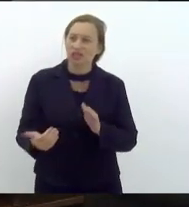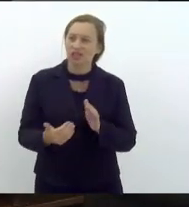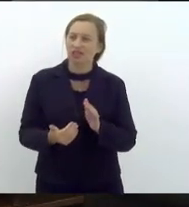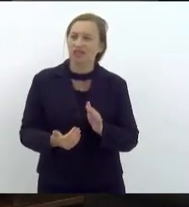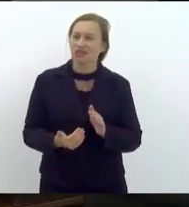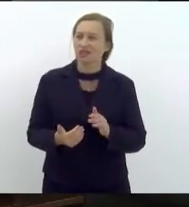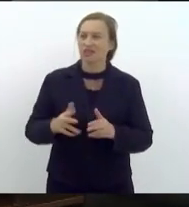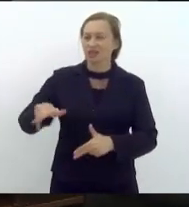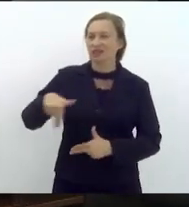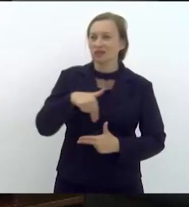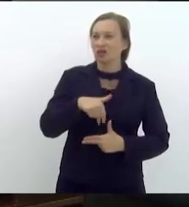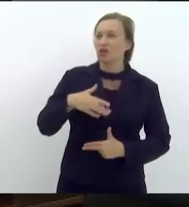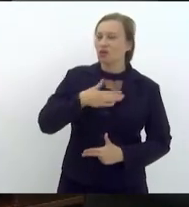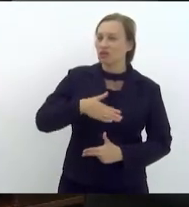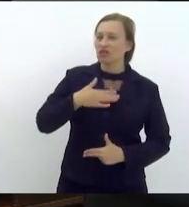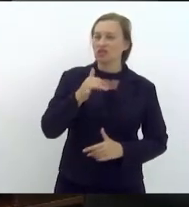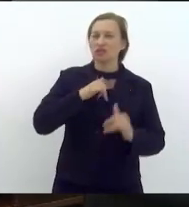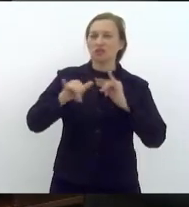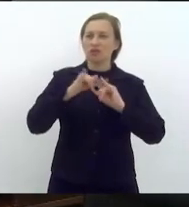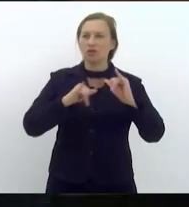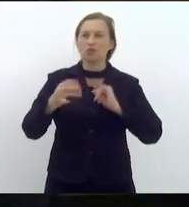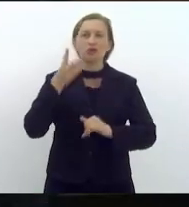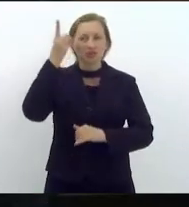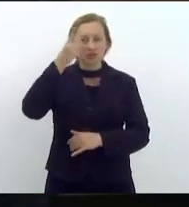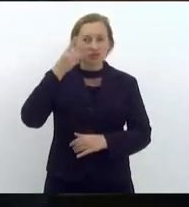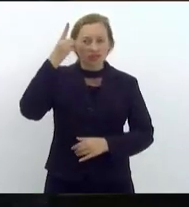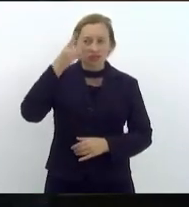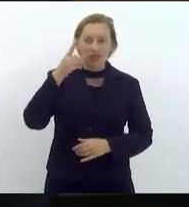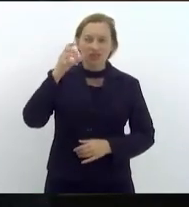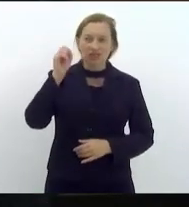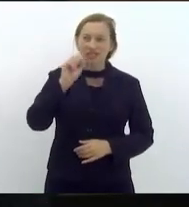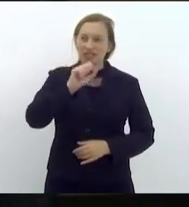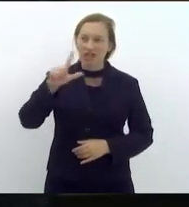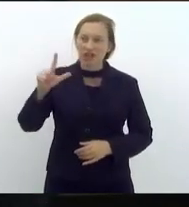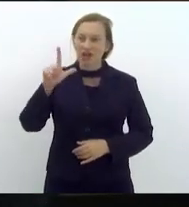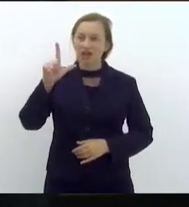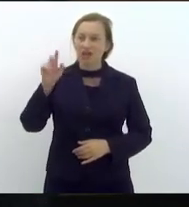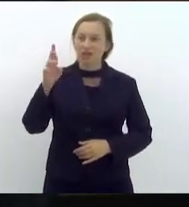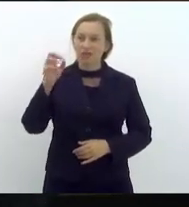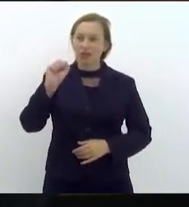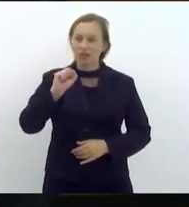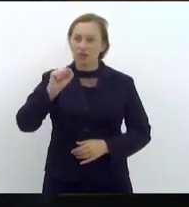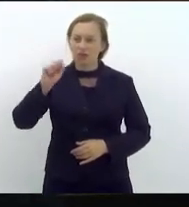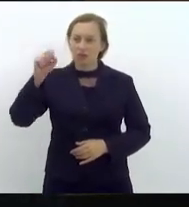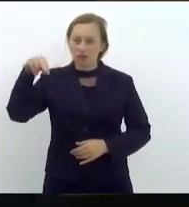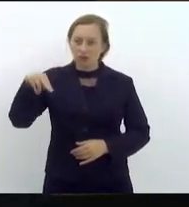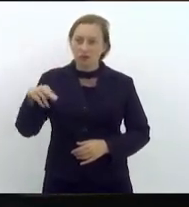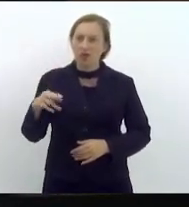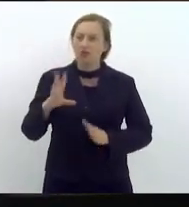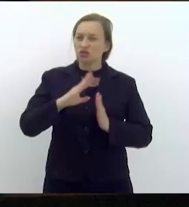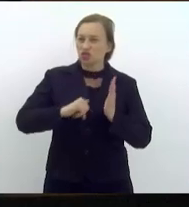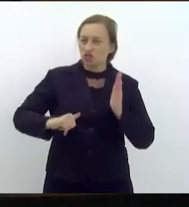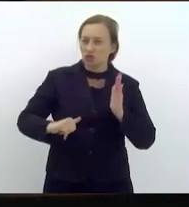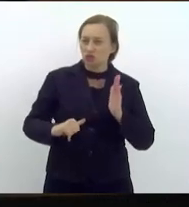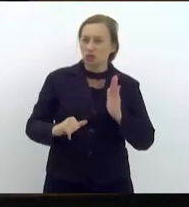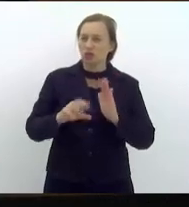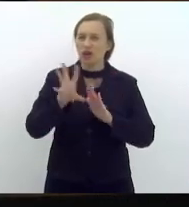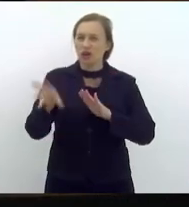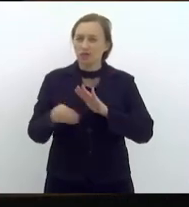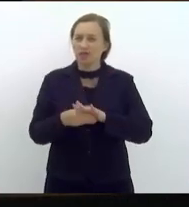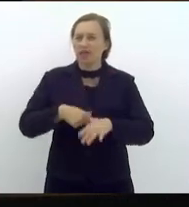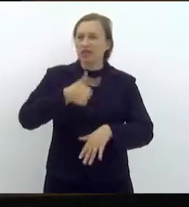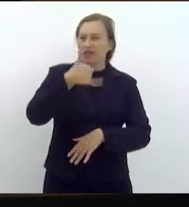A Tribuna eu gostaria de informar que o deputado Daniel librelon retirou a emenda do 11º projeto da